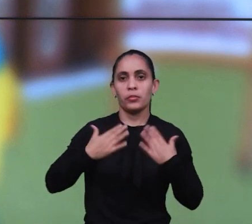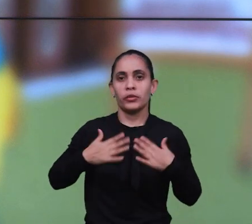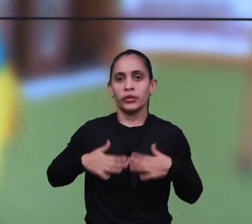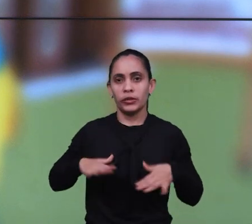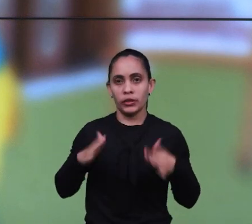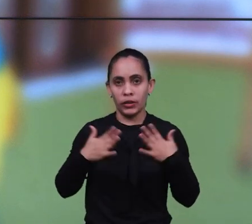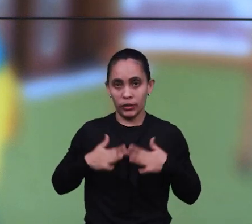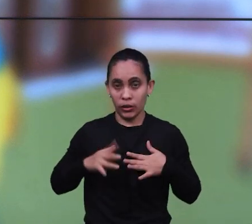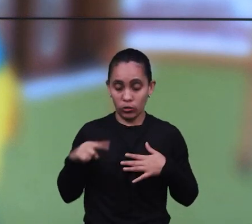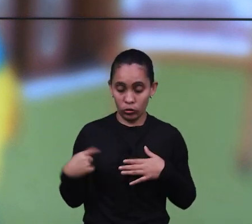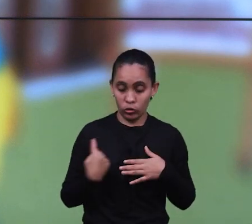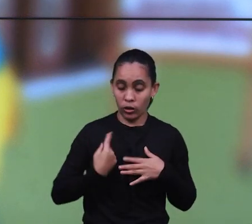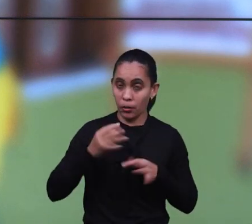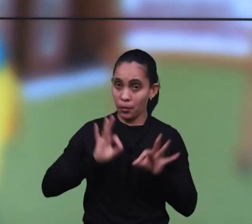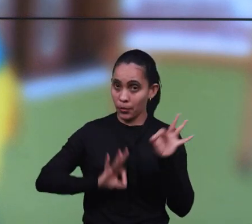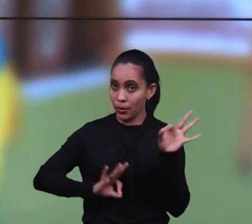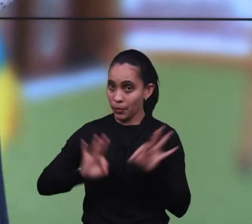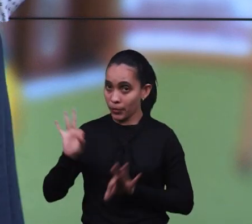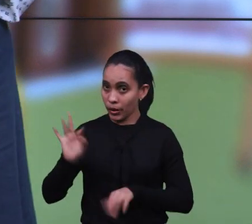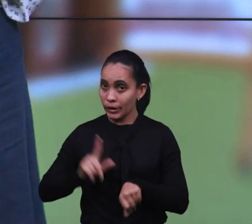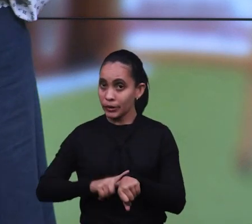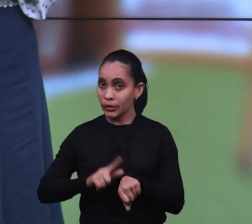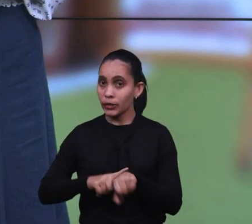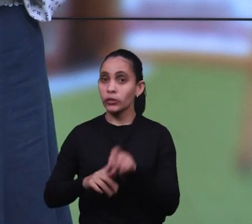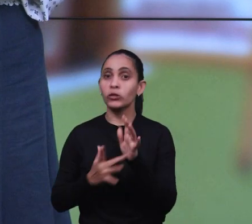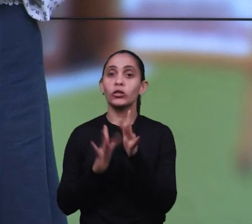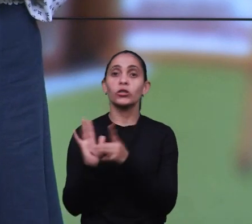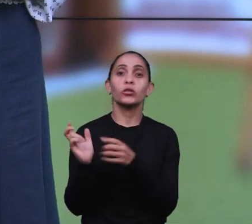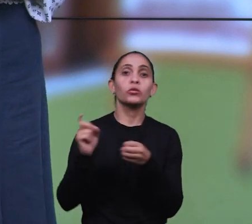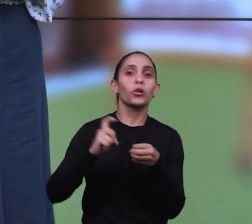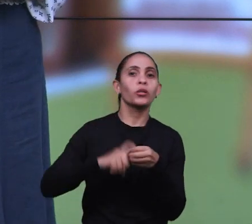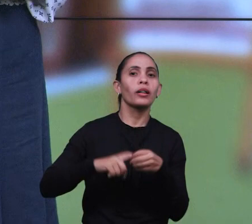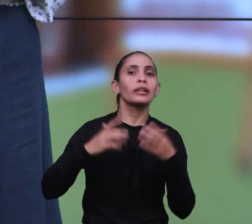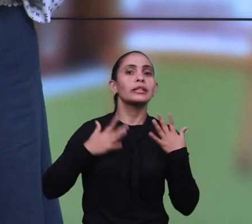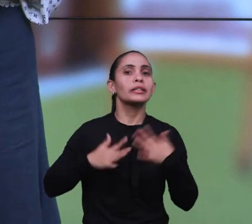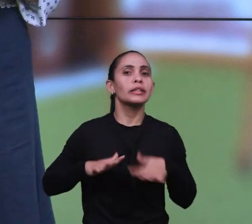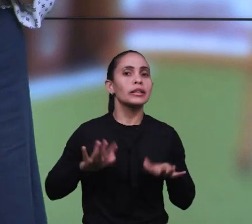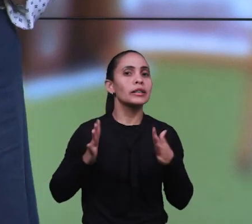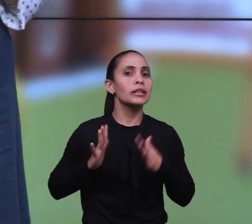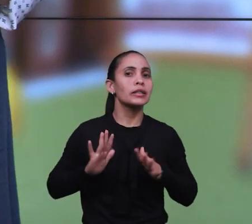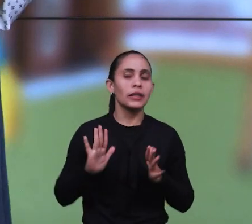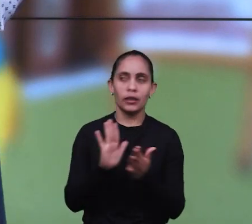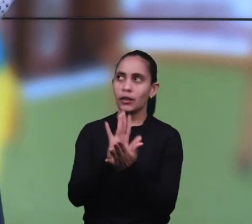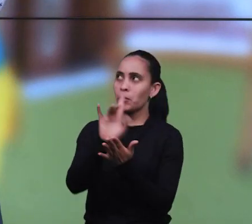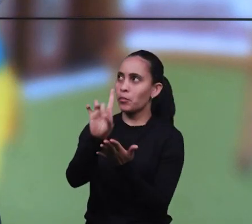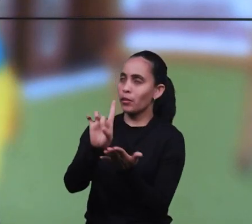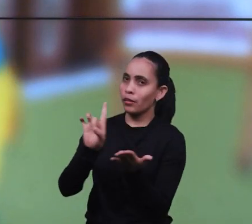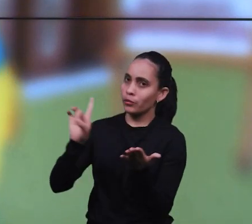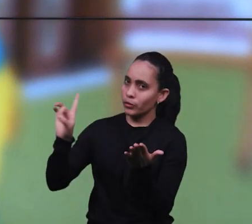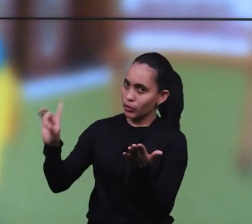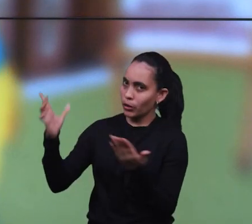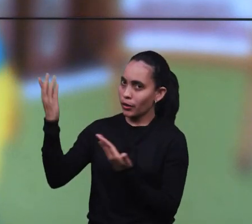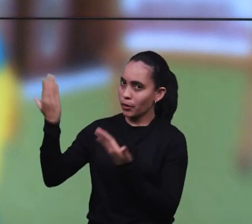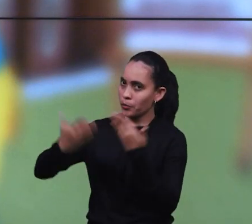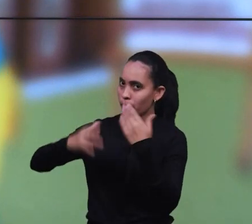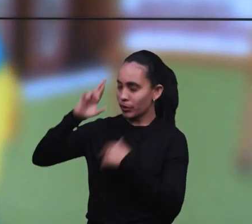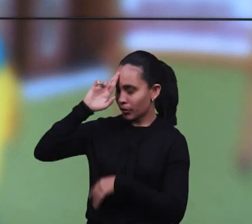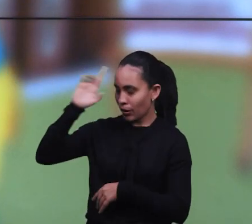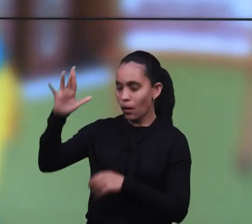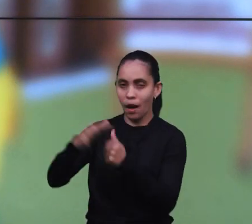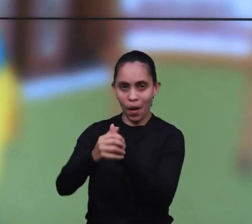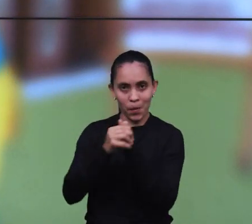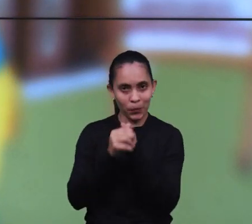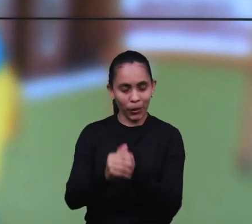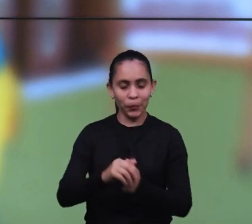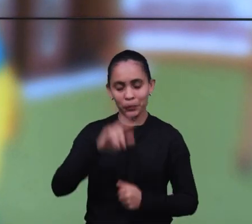nossas mentes e descanso para a nossa alma. Nós estamos preparados e aguardando a volta de Jesus, descansando